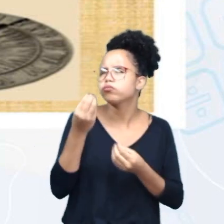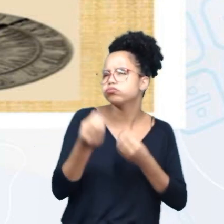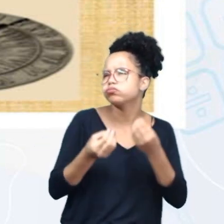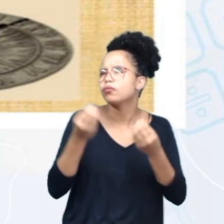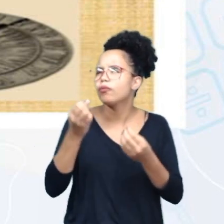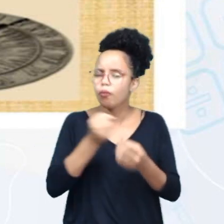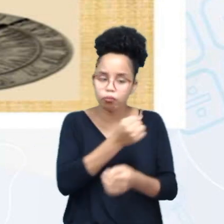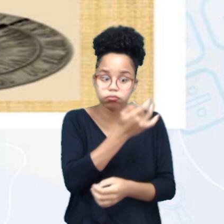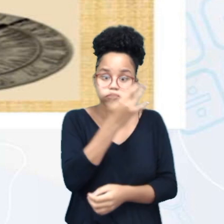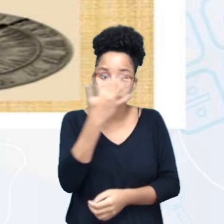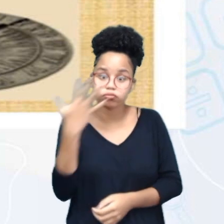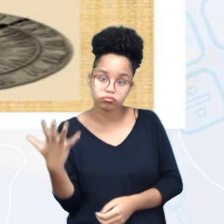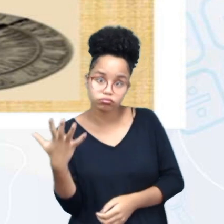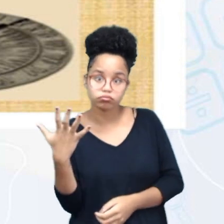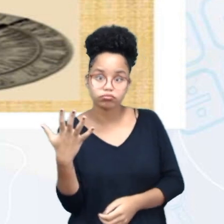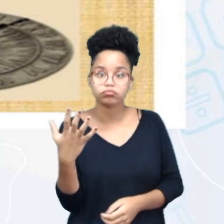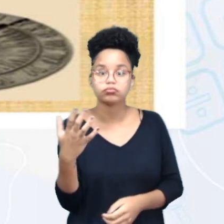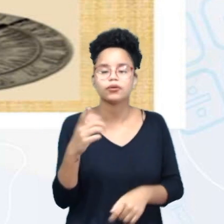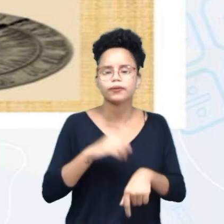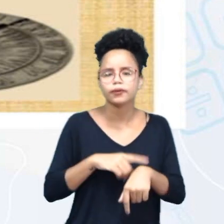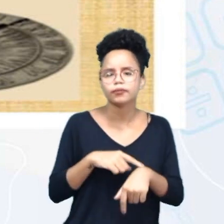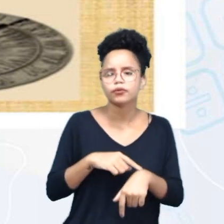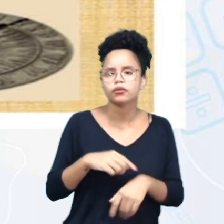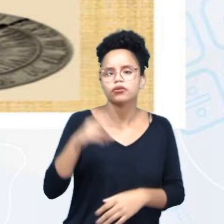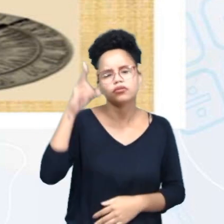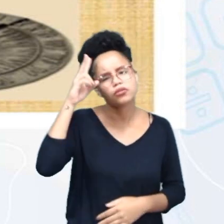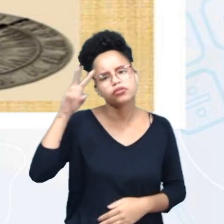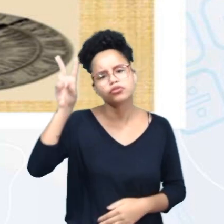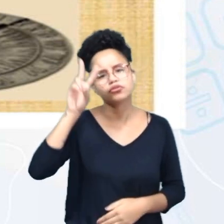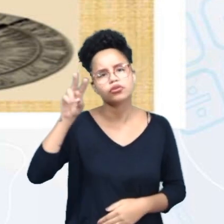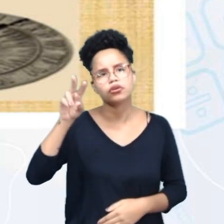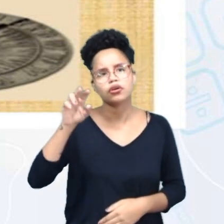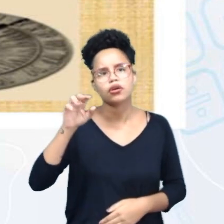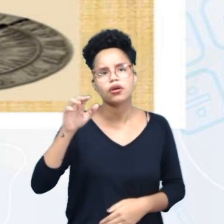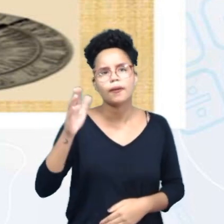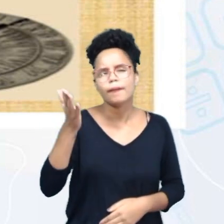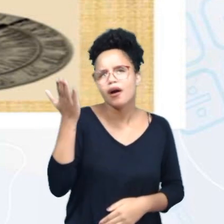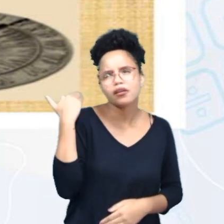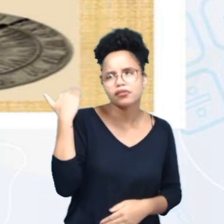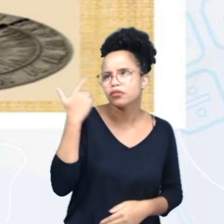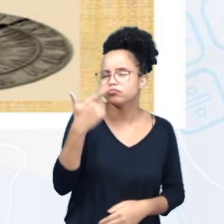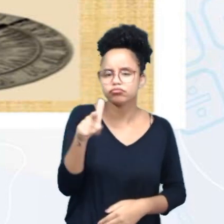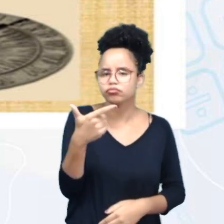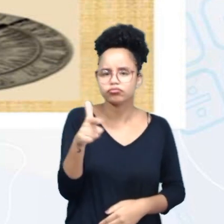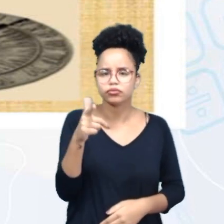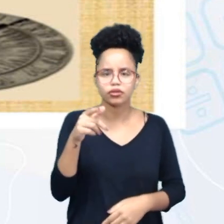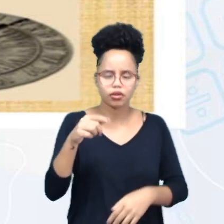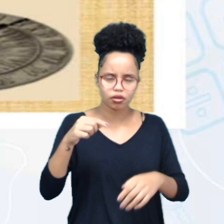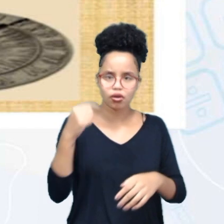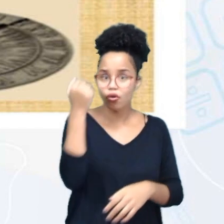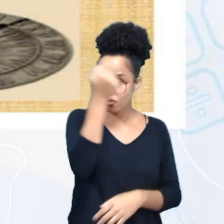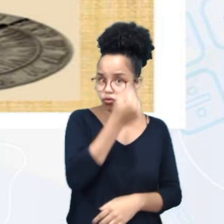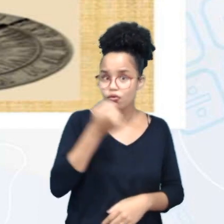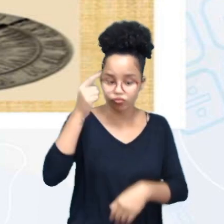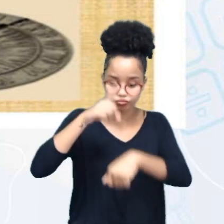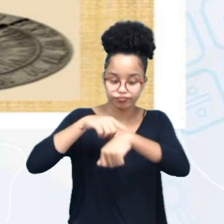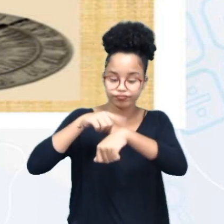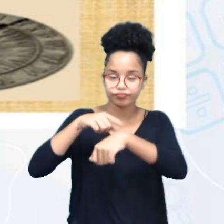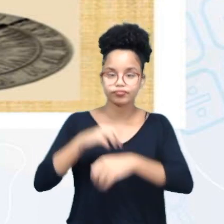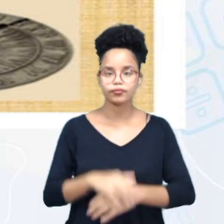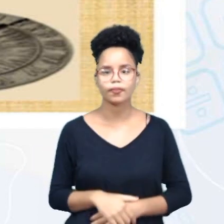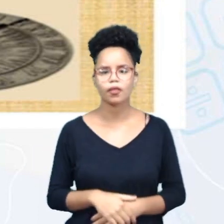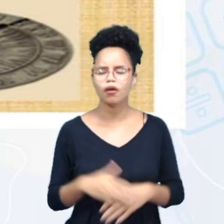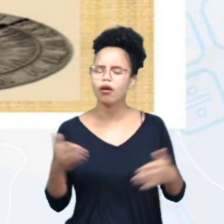tempo. Na história, nem sempre existiu relógio, esse que usamos habitualmente. Então,